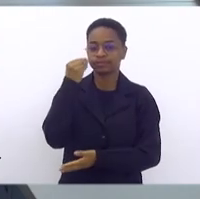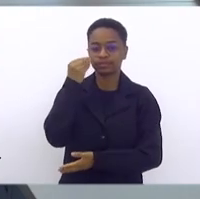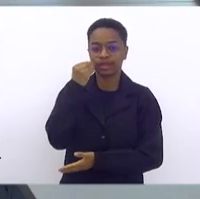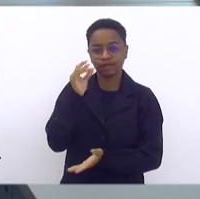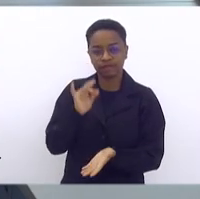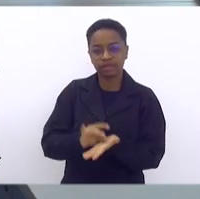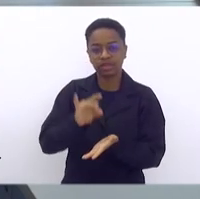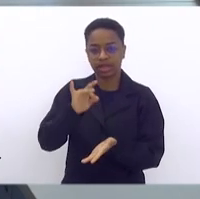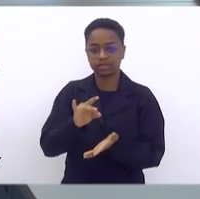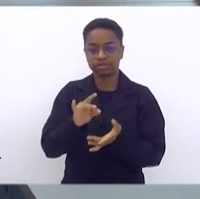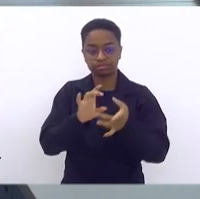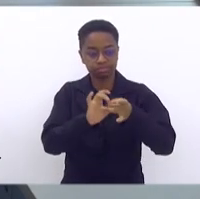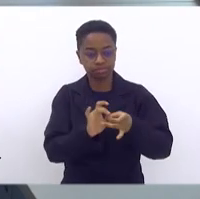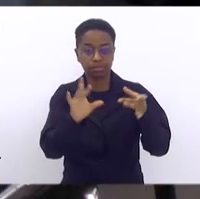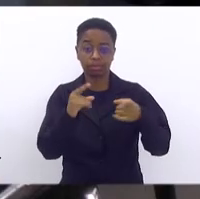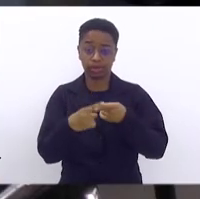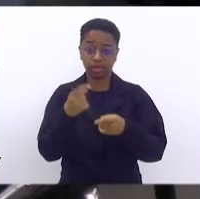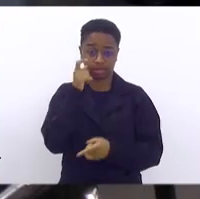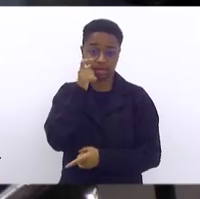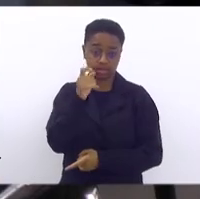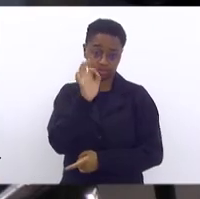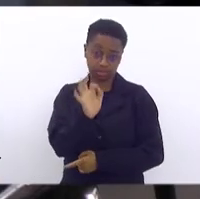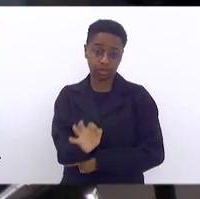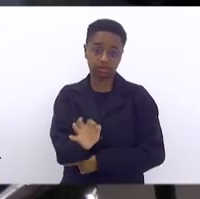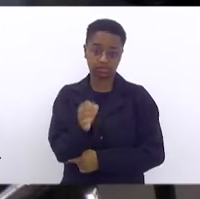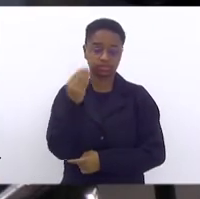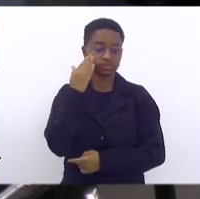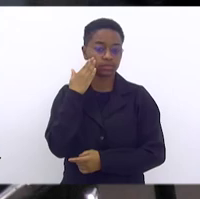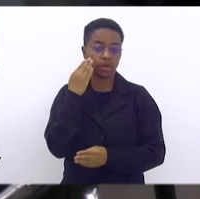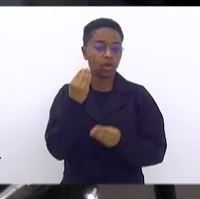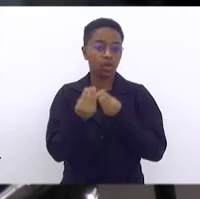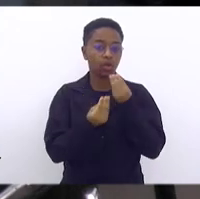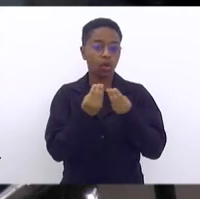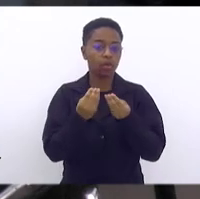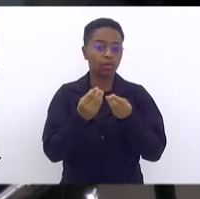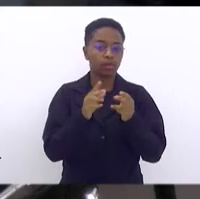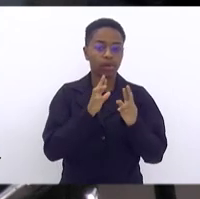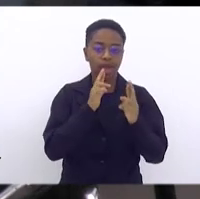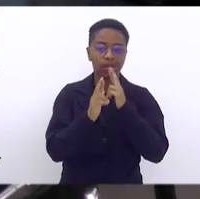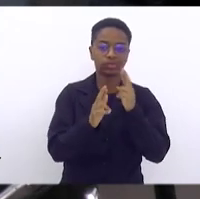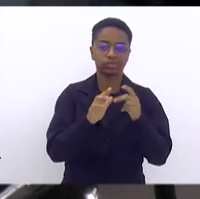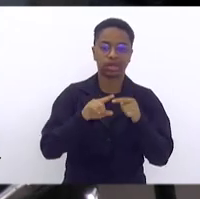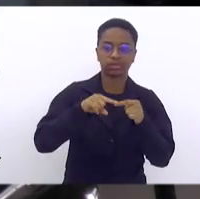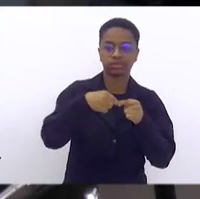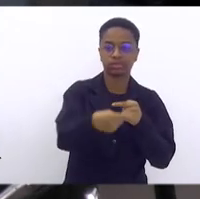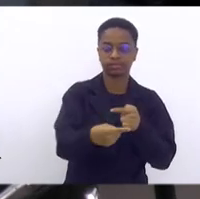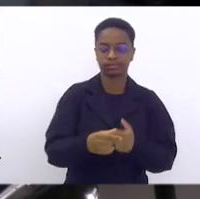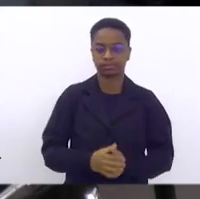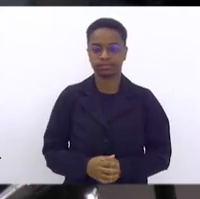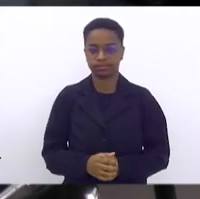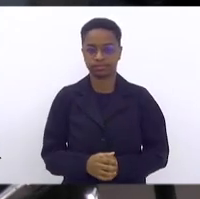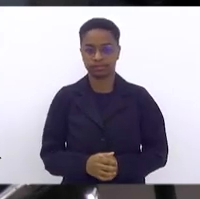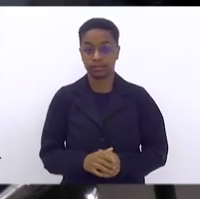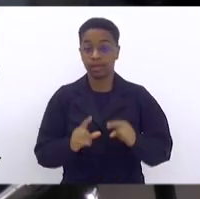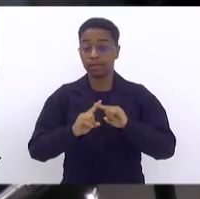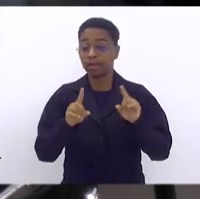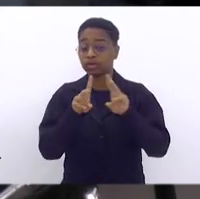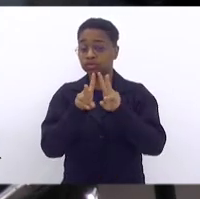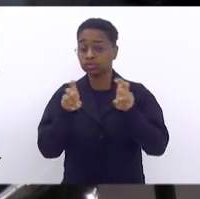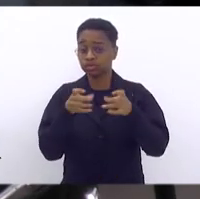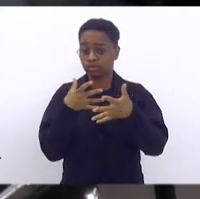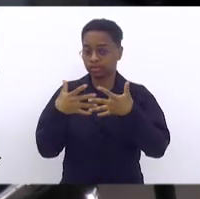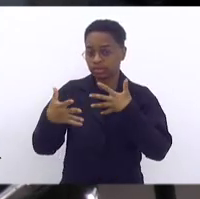forma viabilizar isso, porque seria muito interessante, né, ver esses desdobramentos. E em relação à transparência